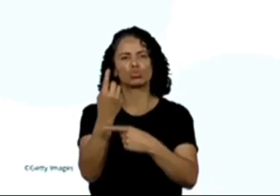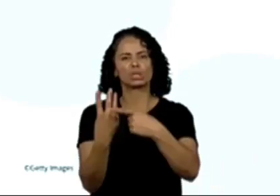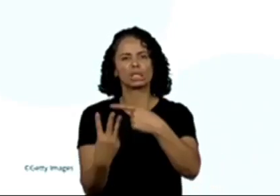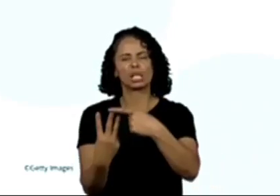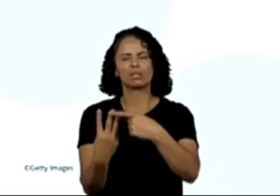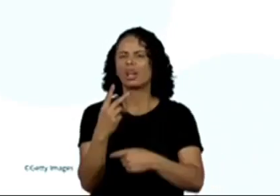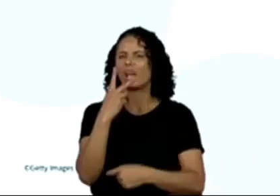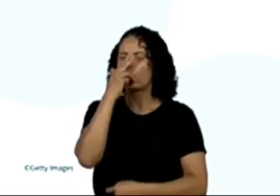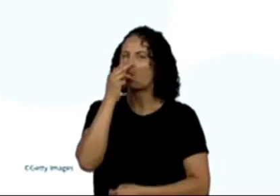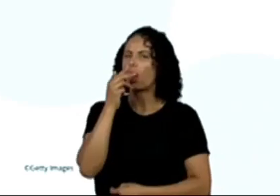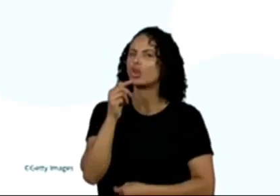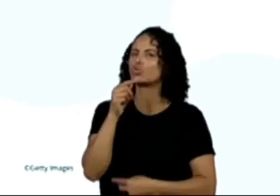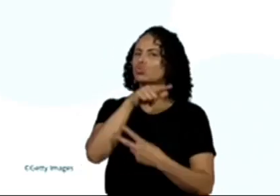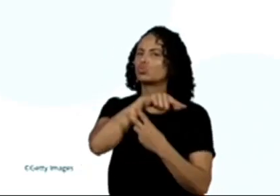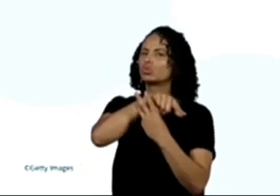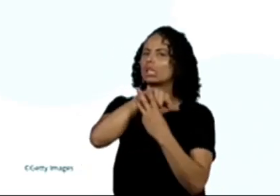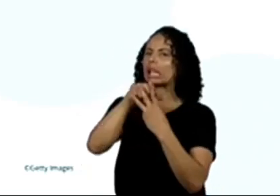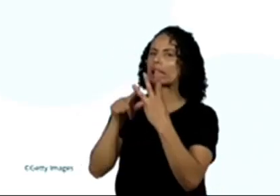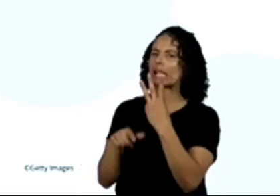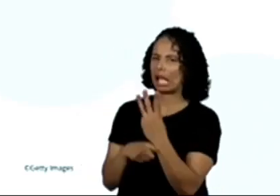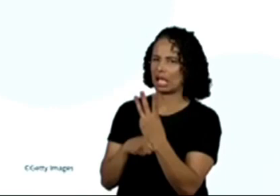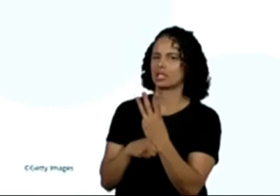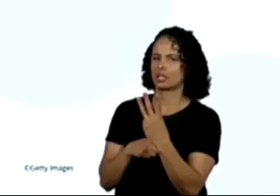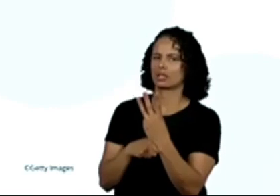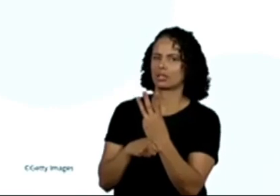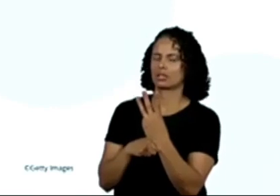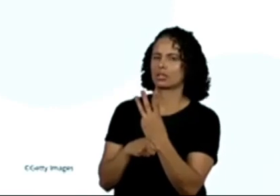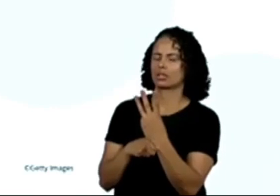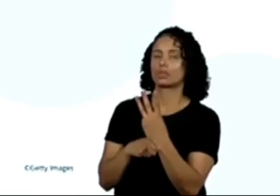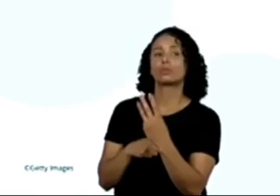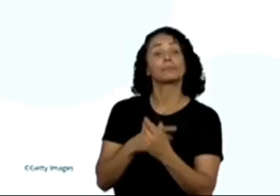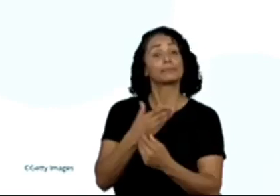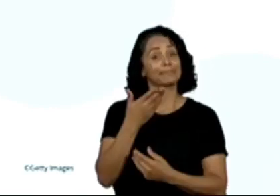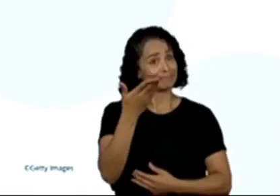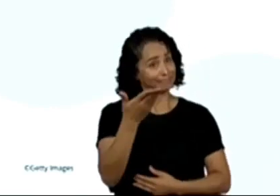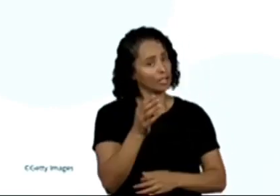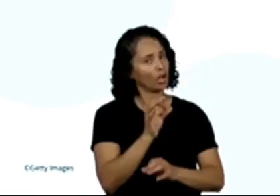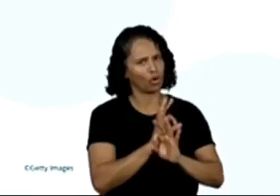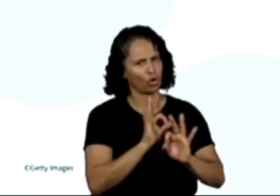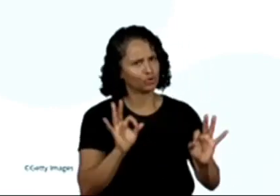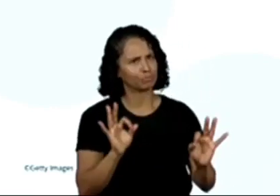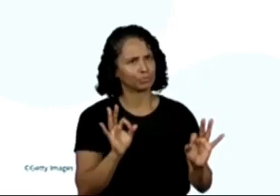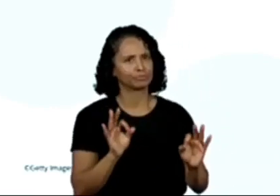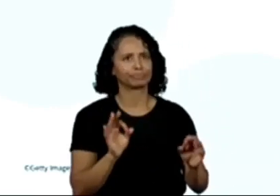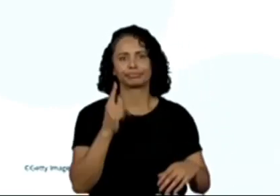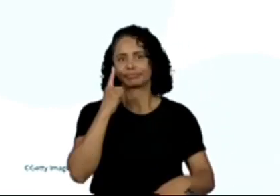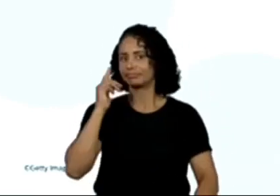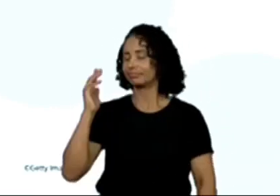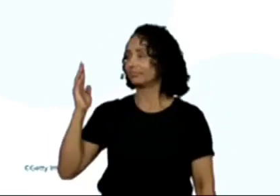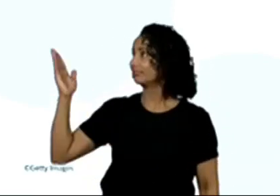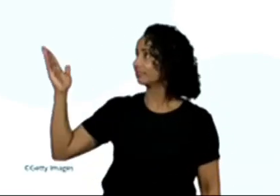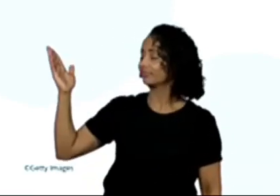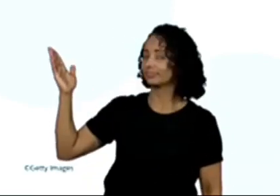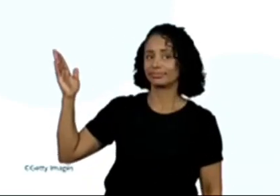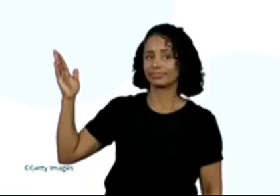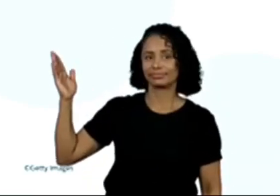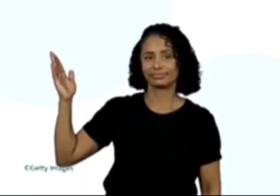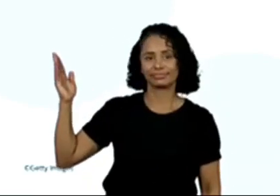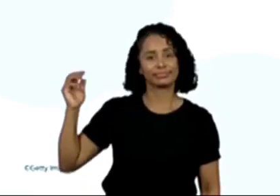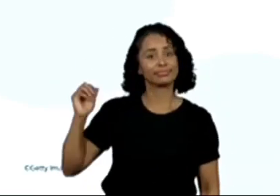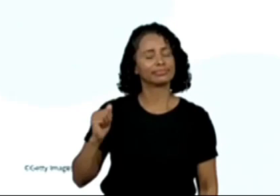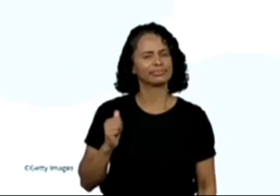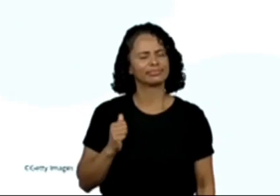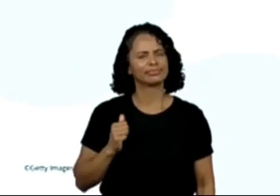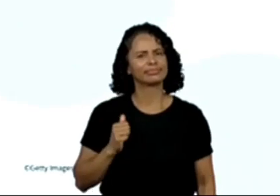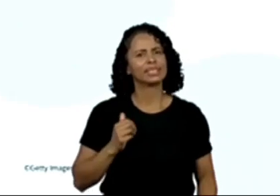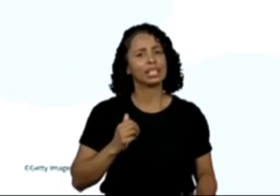3 pedaços. Boa, então vamos tentar enxergar isso? Então, é esse aqui, não é, Joelson? Sim. Então, o que eu quero ressaltar aí